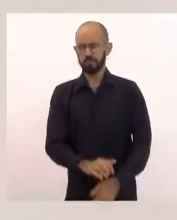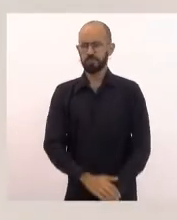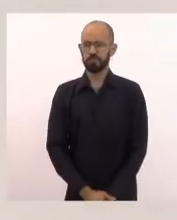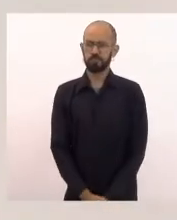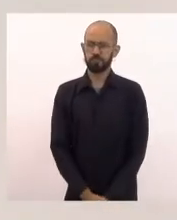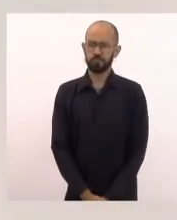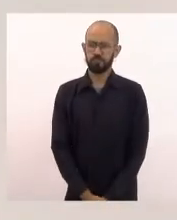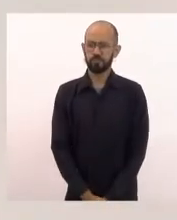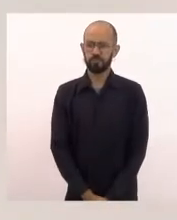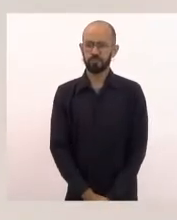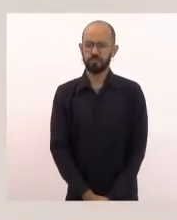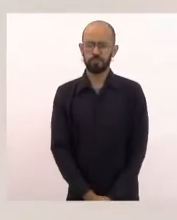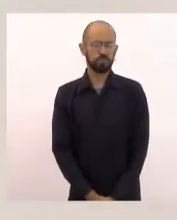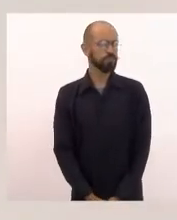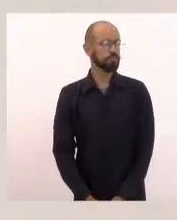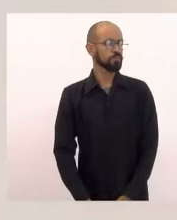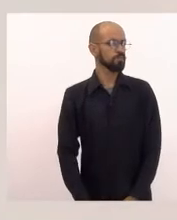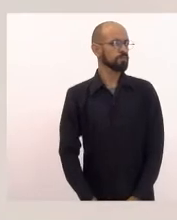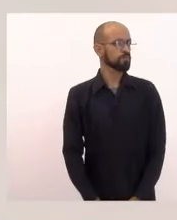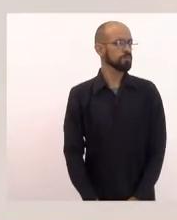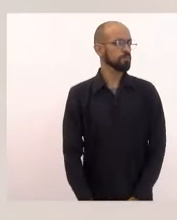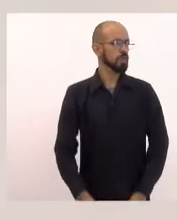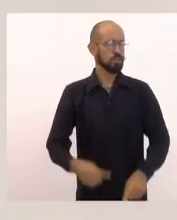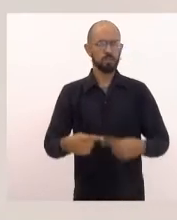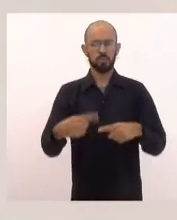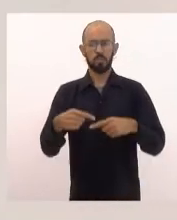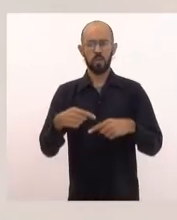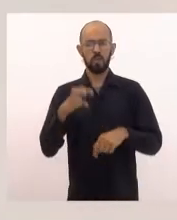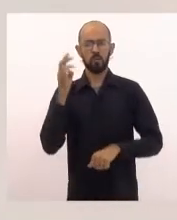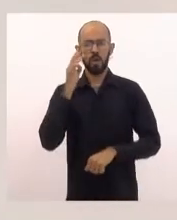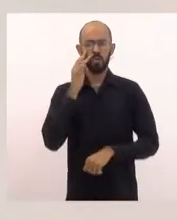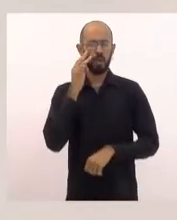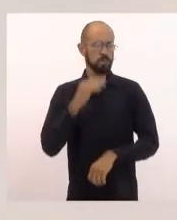no expediente final. Logo após o Waldeck.